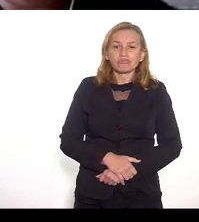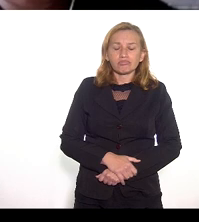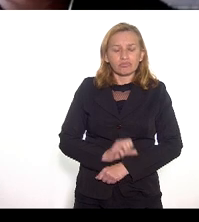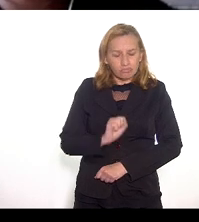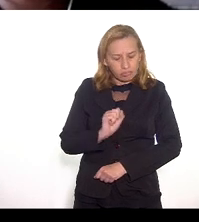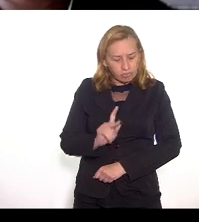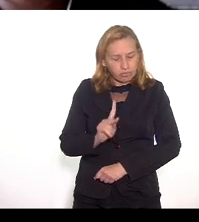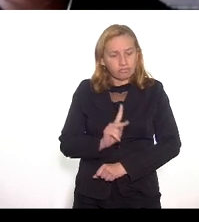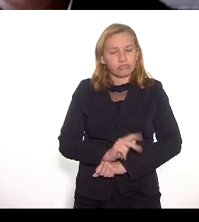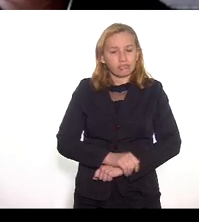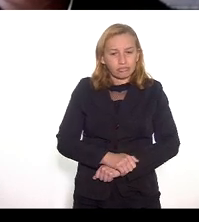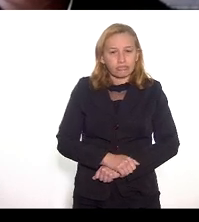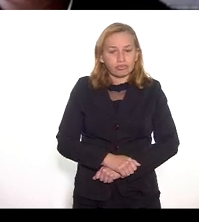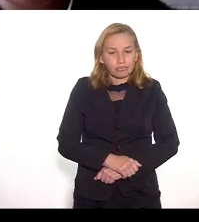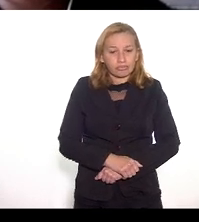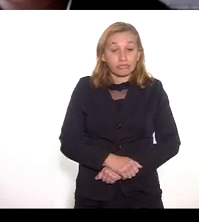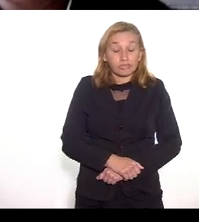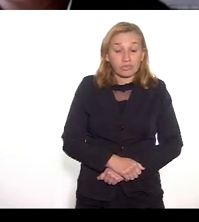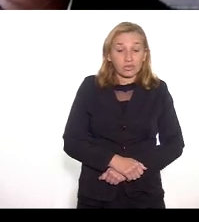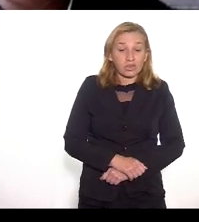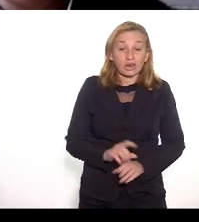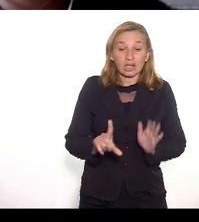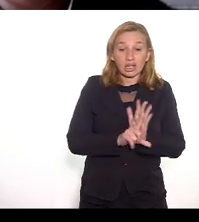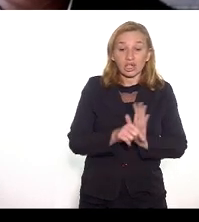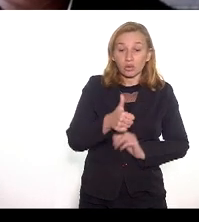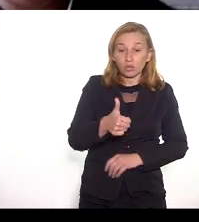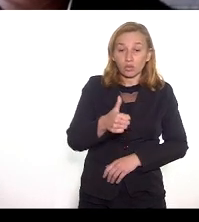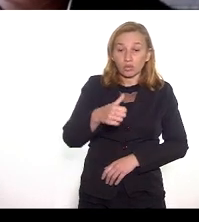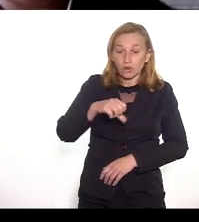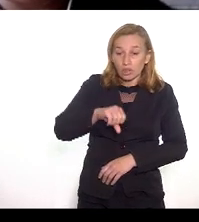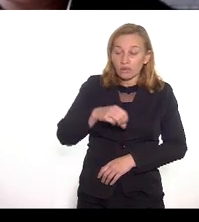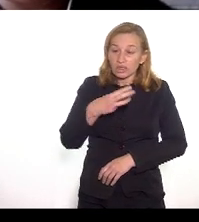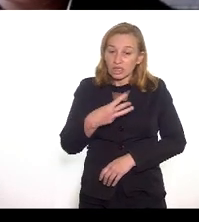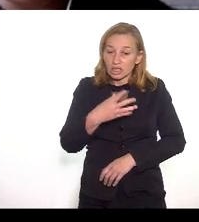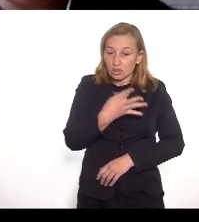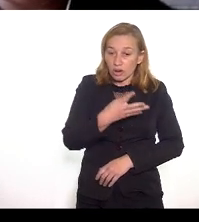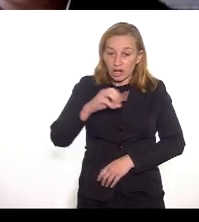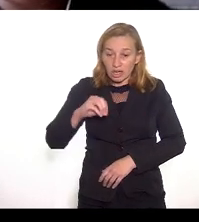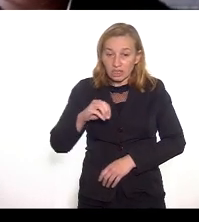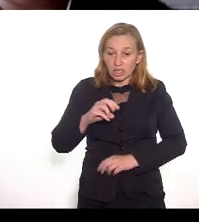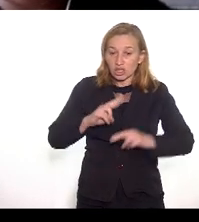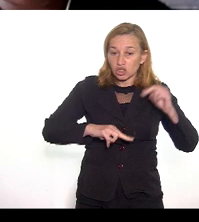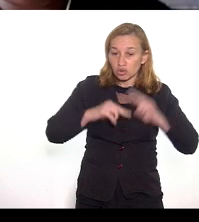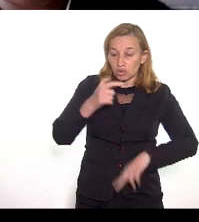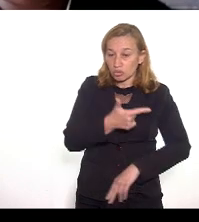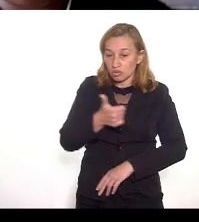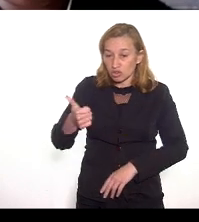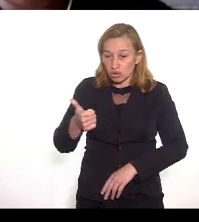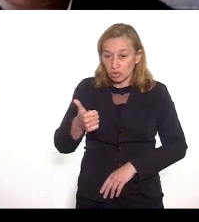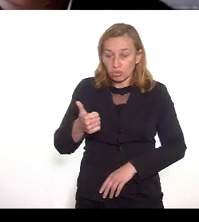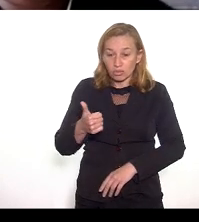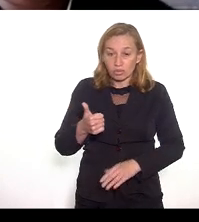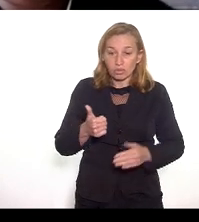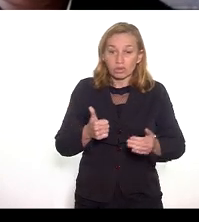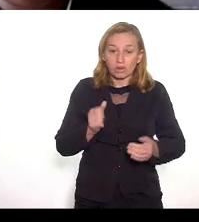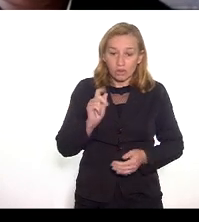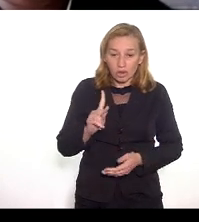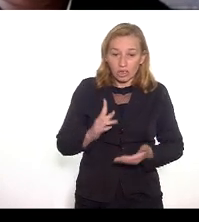ok. Pela lei 9340 de junho de 21, deputado Márcio Canella.